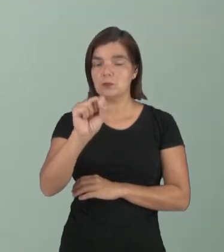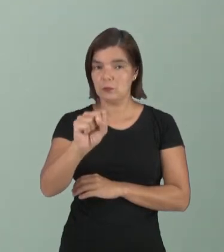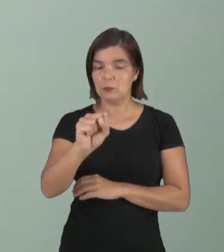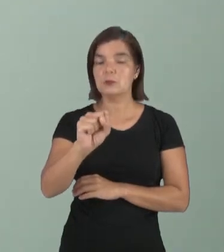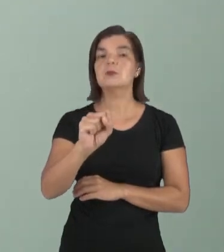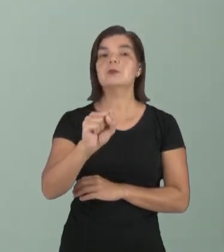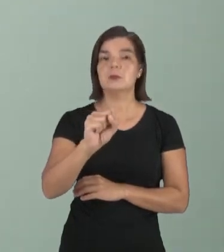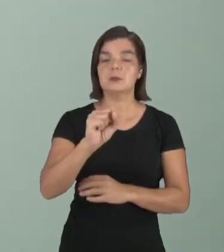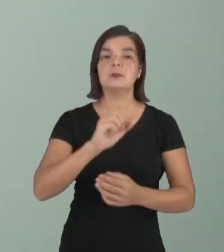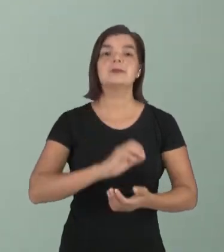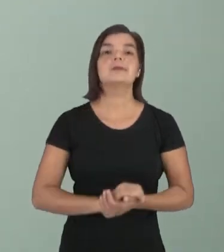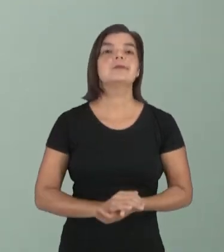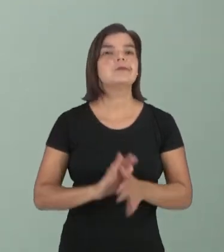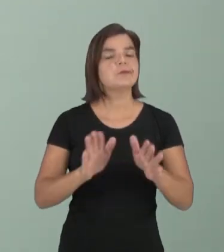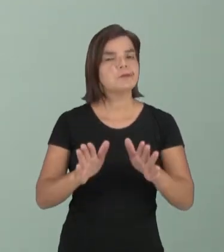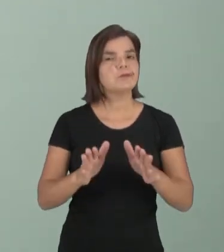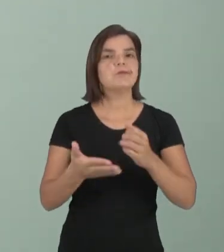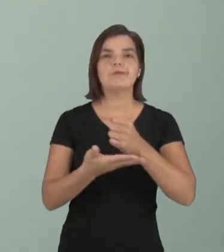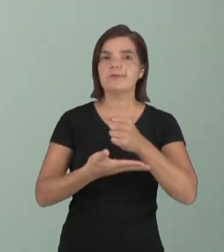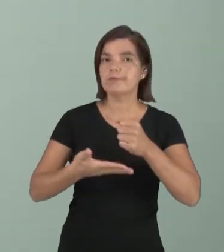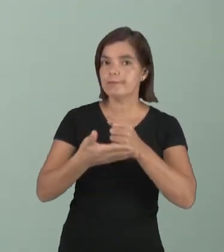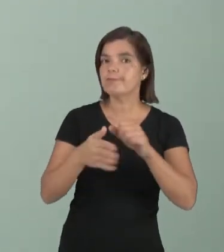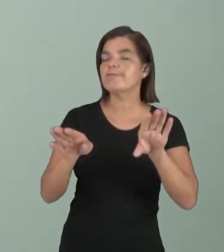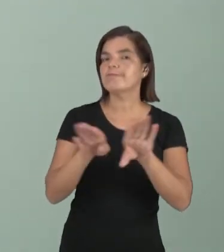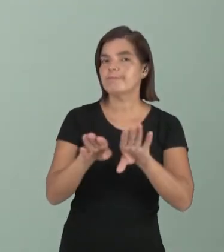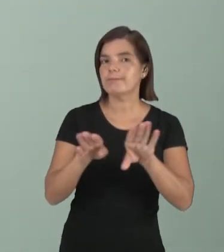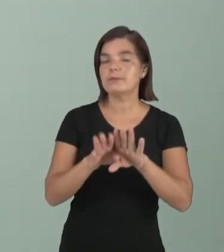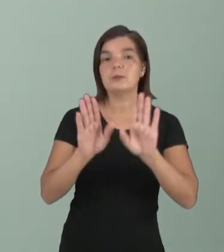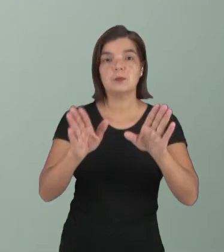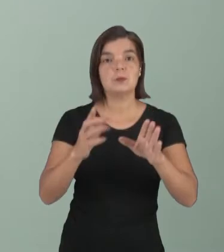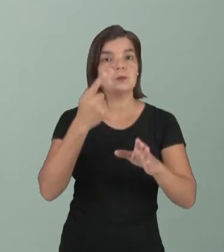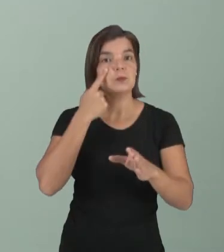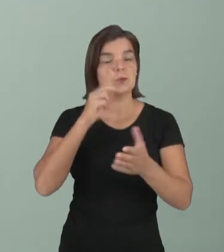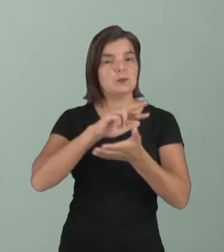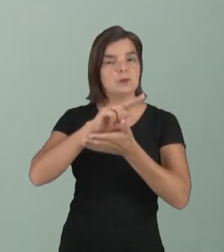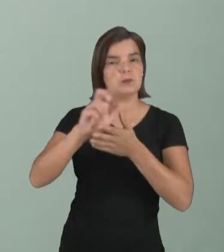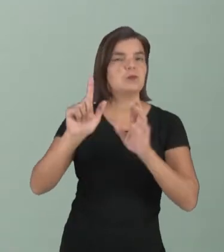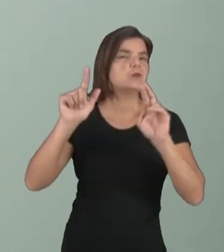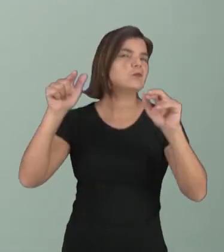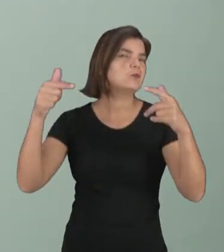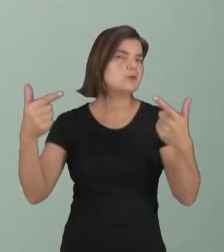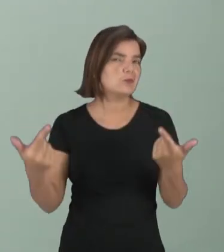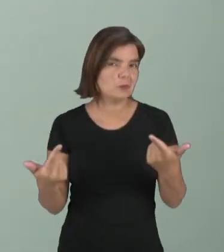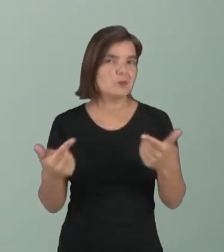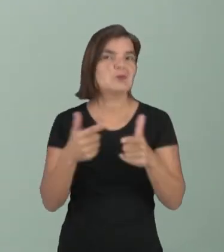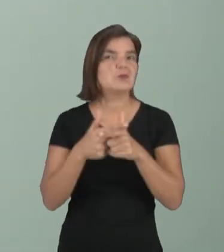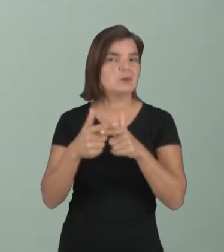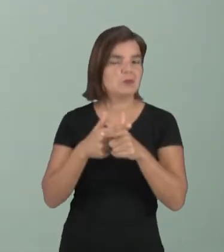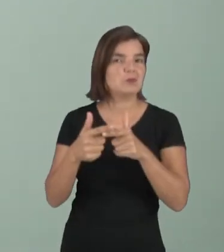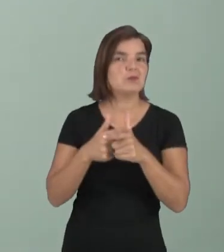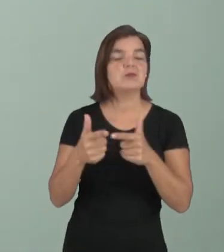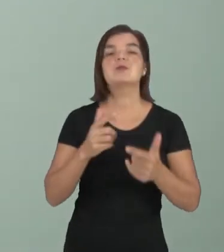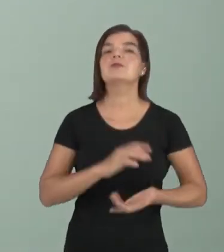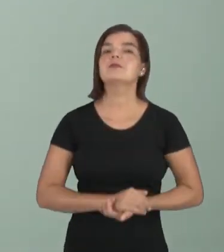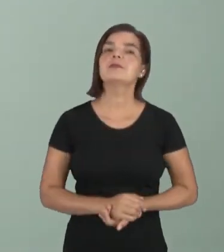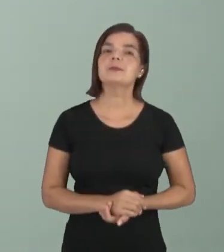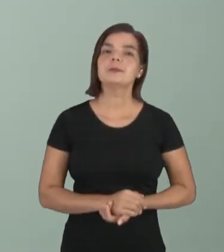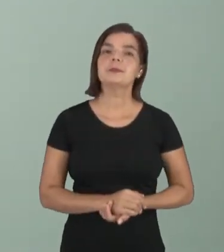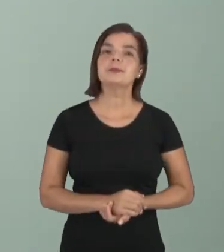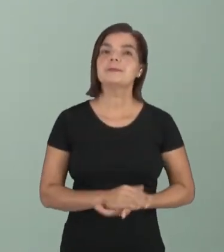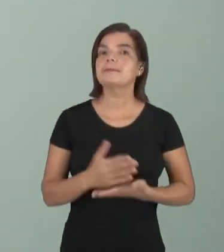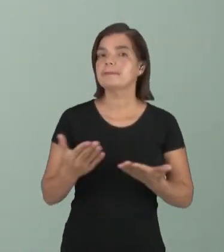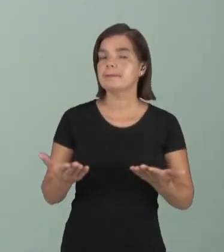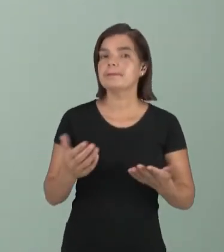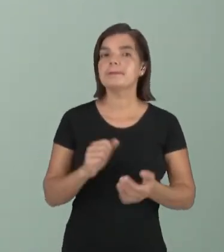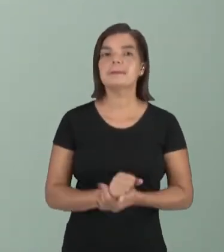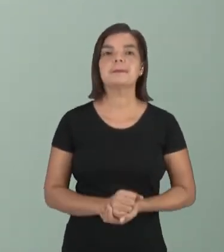migração que já vai ser baseado nos refugiados, que já entram várias outras questões e fatores ligados a isso.